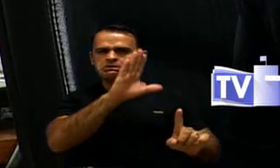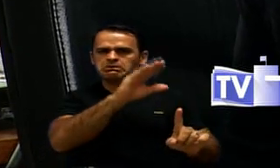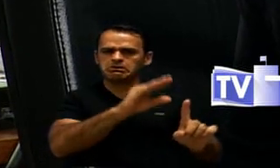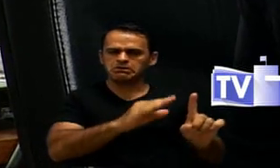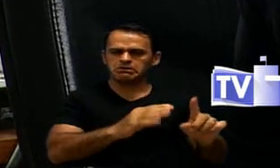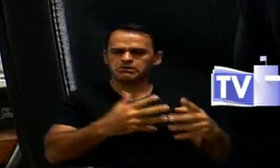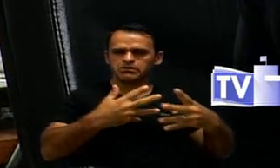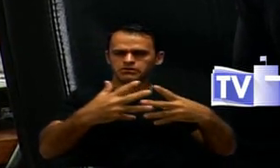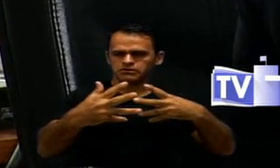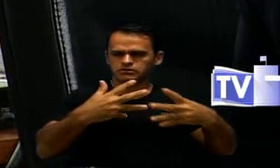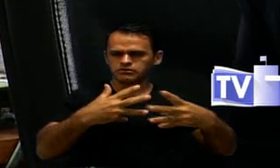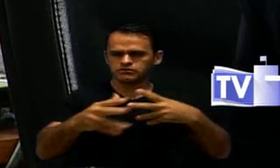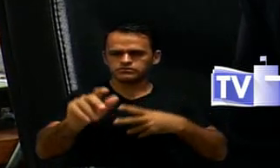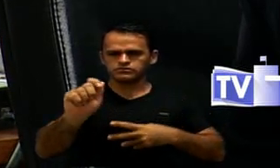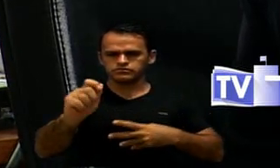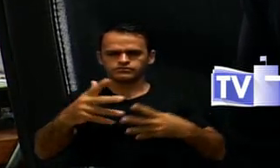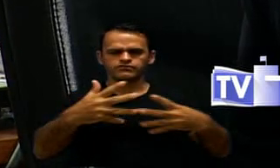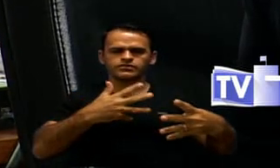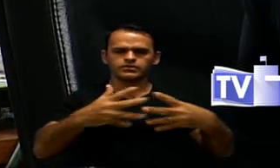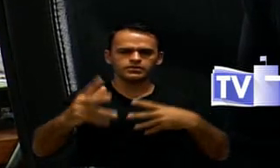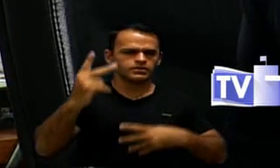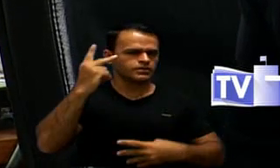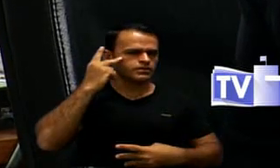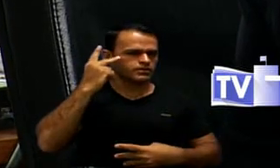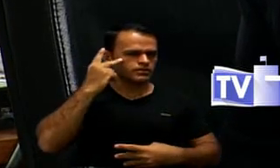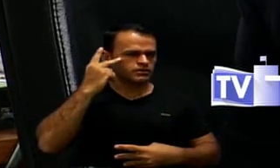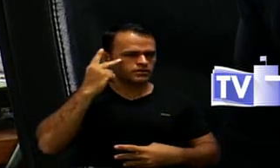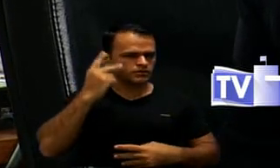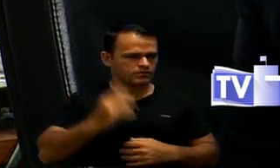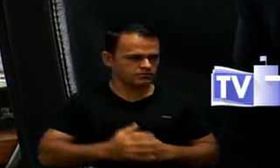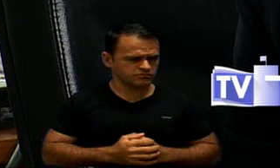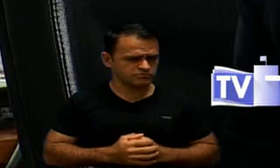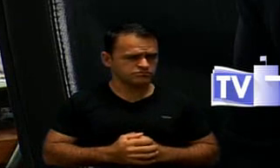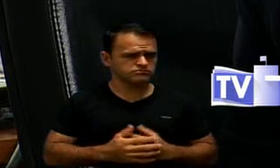Santo Antônio e São Paulo, né? Que